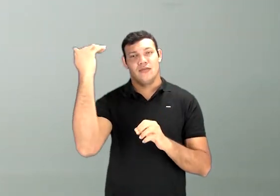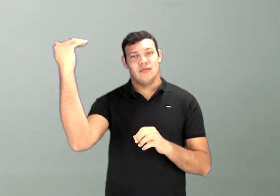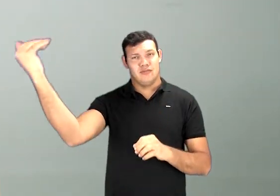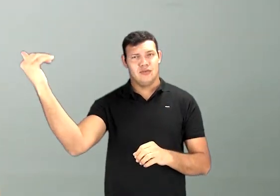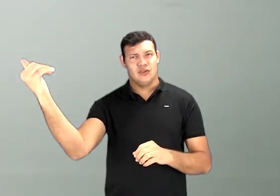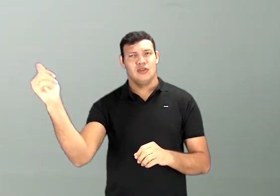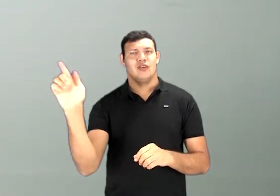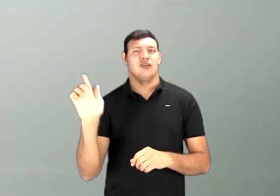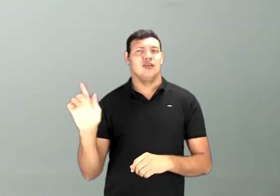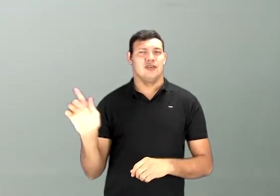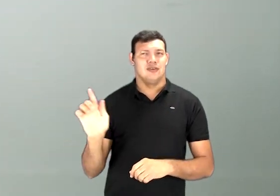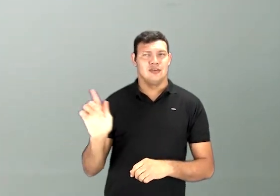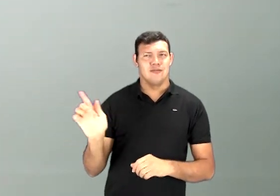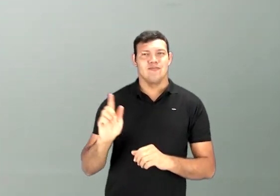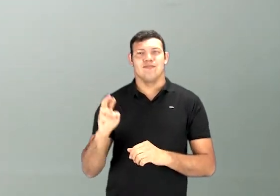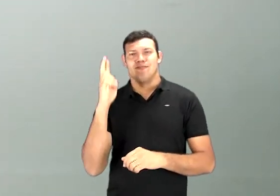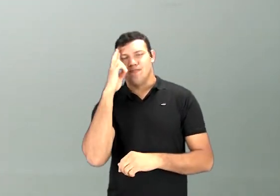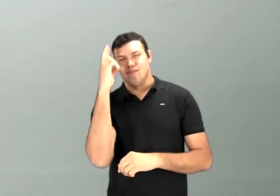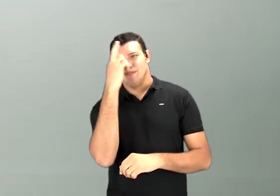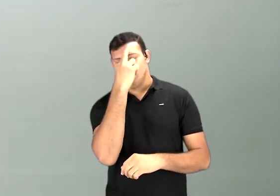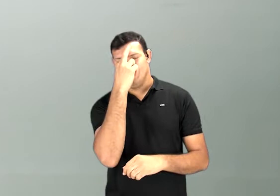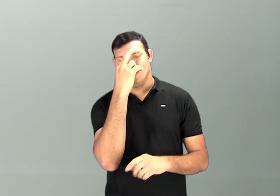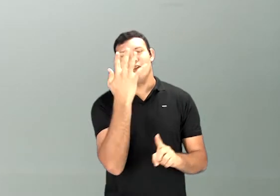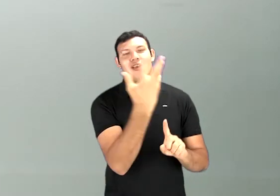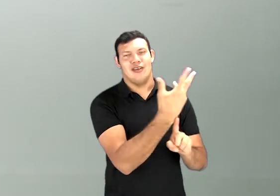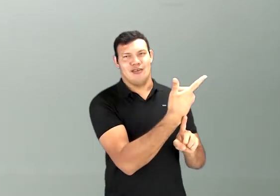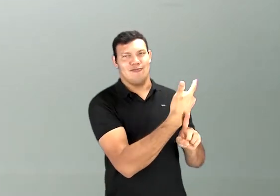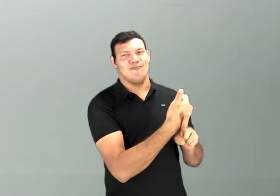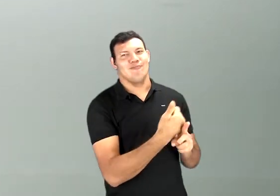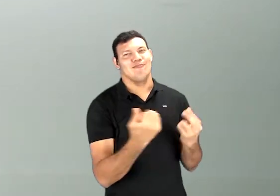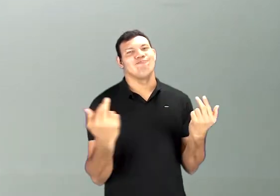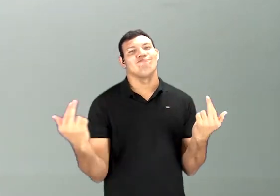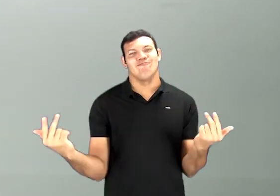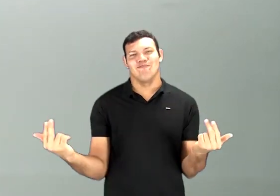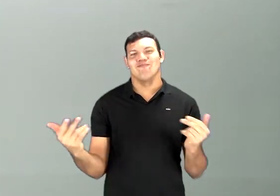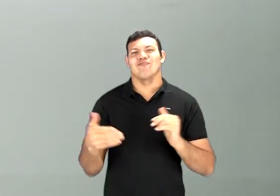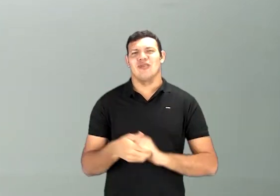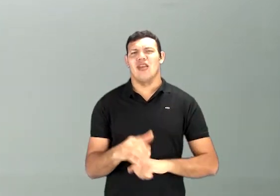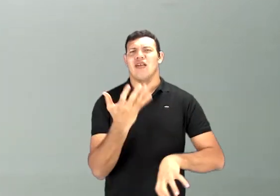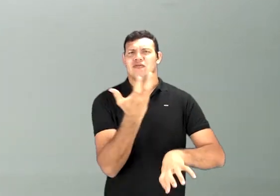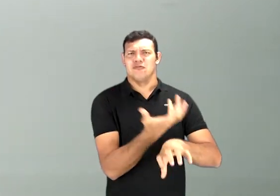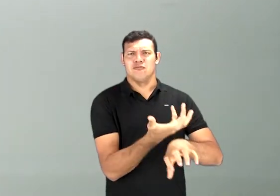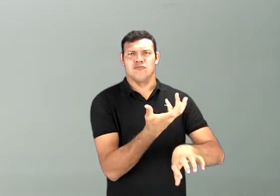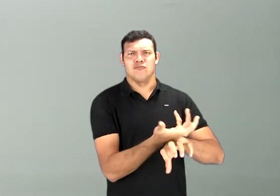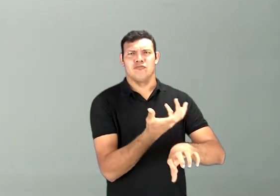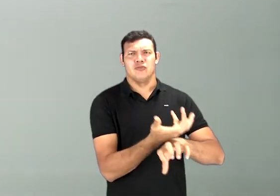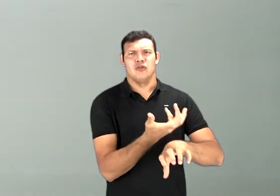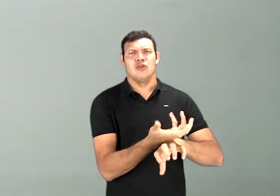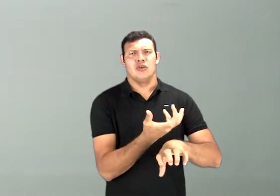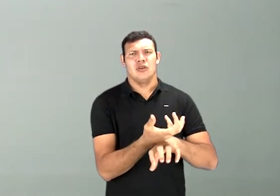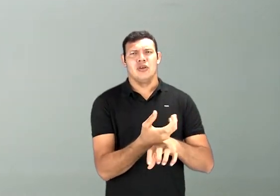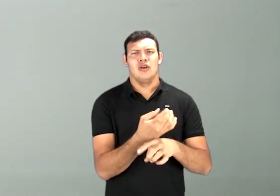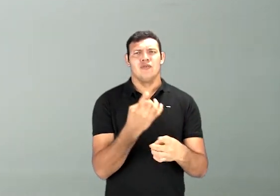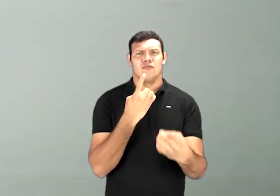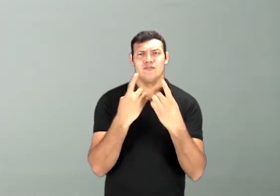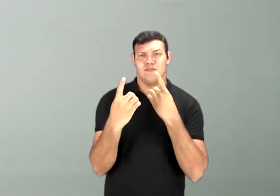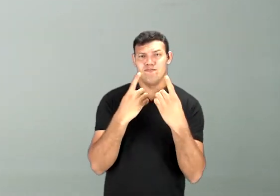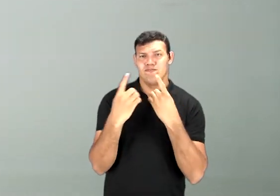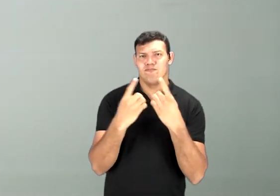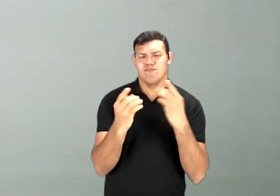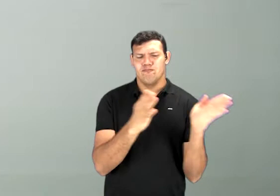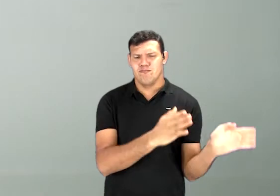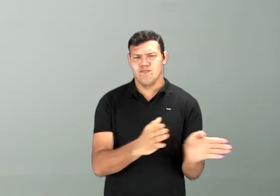história, geografia e arte também. Na verdade, todas as disciplinas dialogam muito bem com esse período da história,